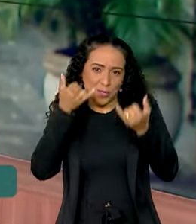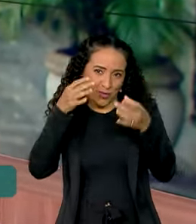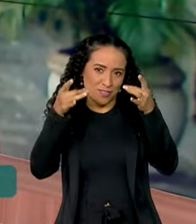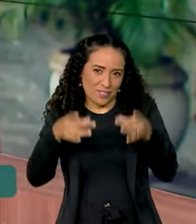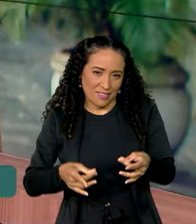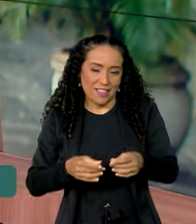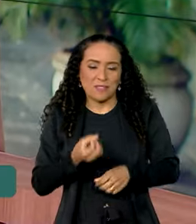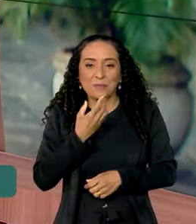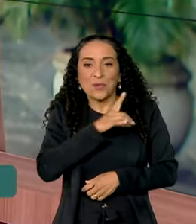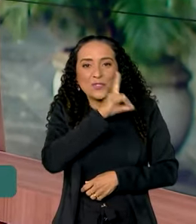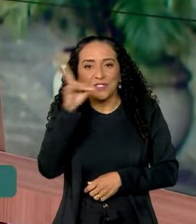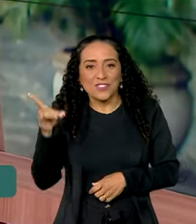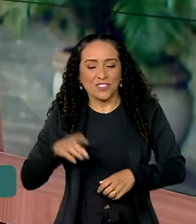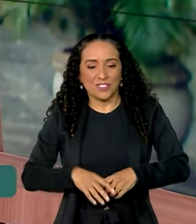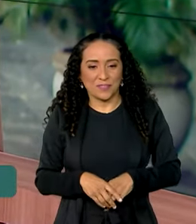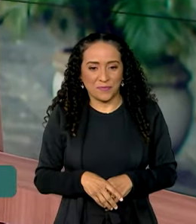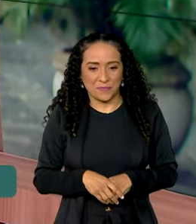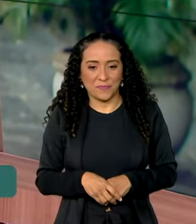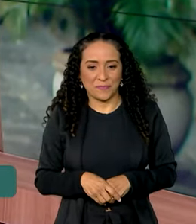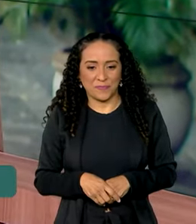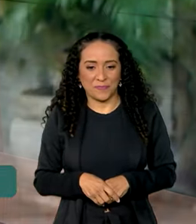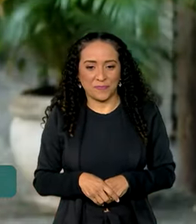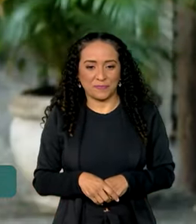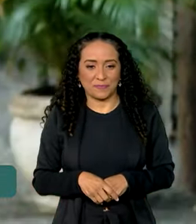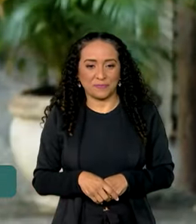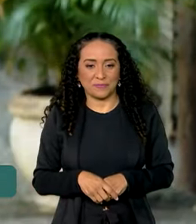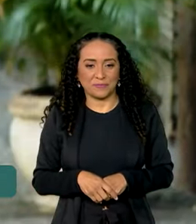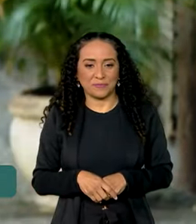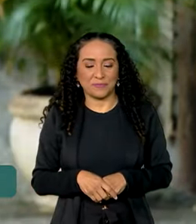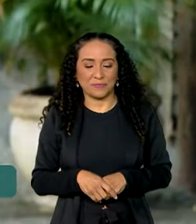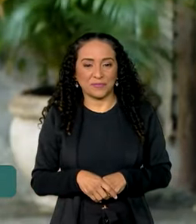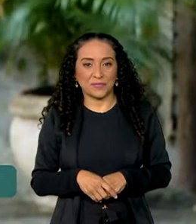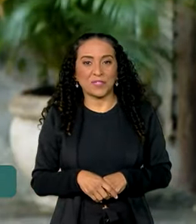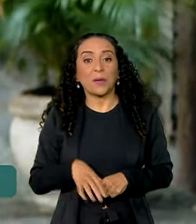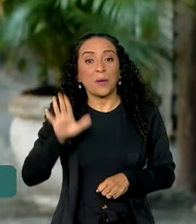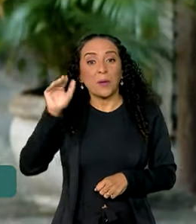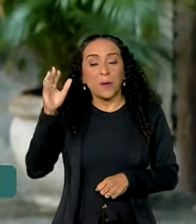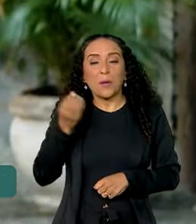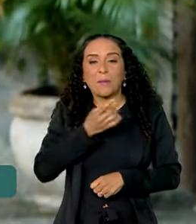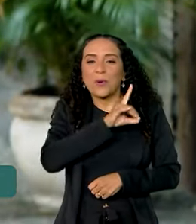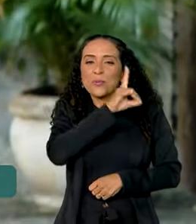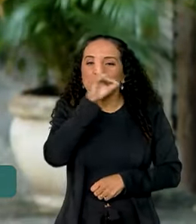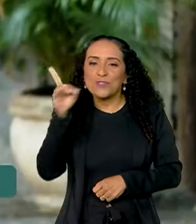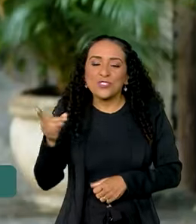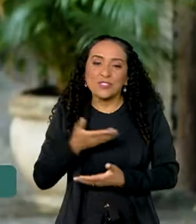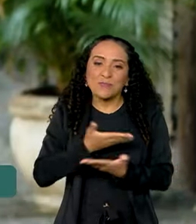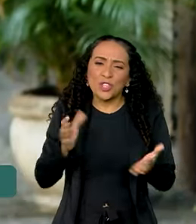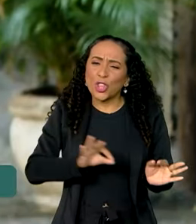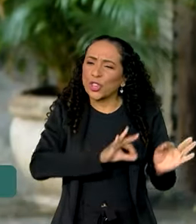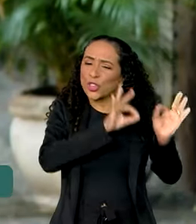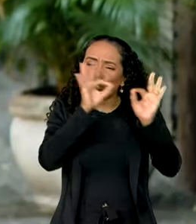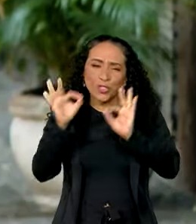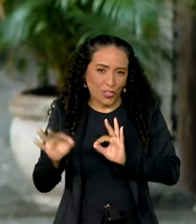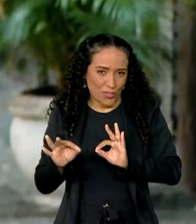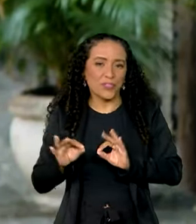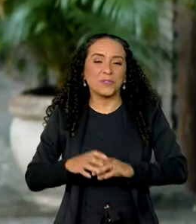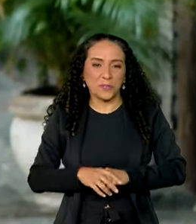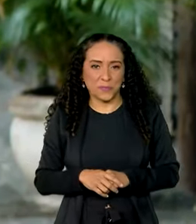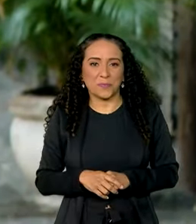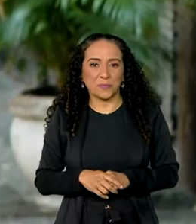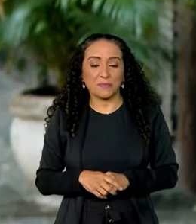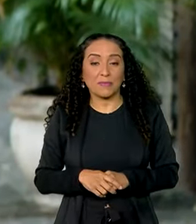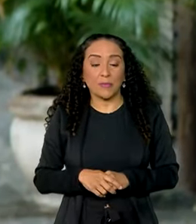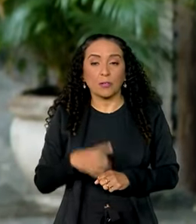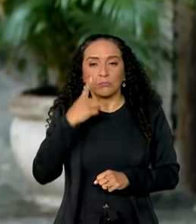gente bom dia Flávia Oi Vanessa bom dia para você e para todos que nos acompanham